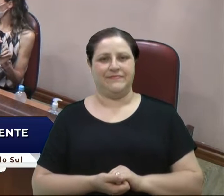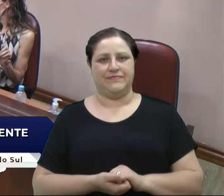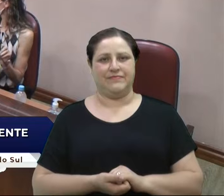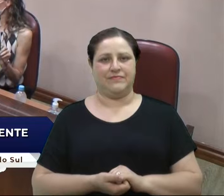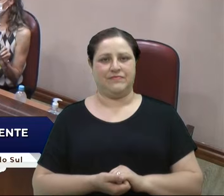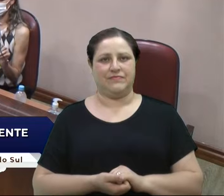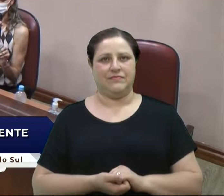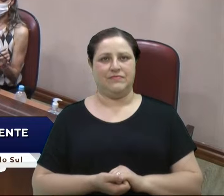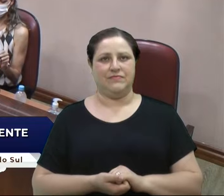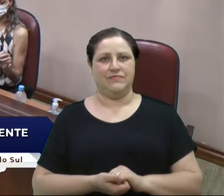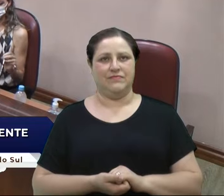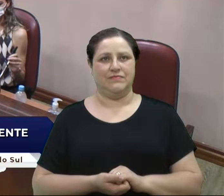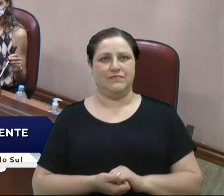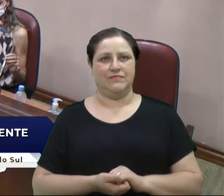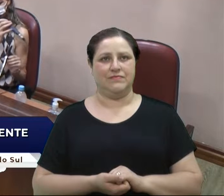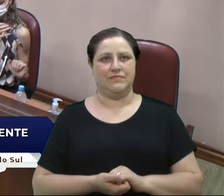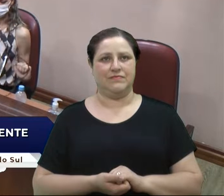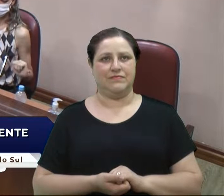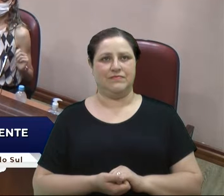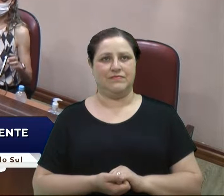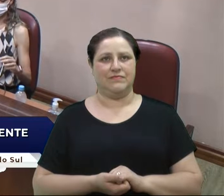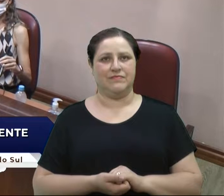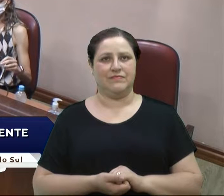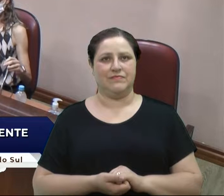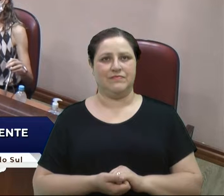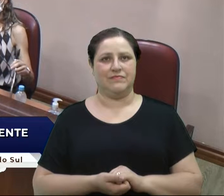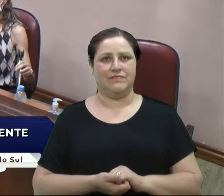Não, acho que está aqui melhor.